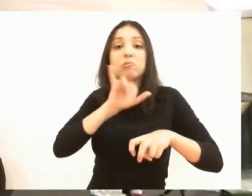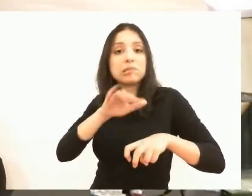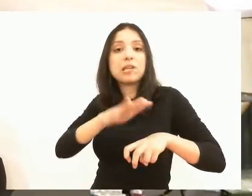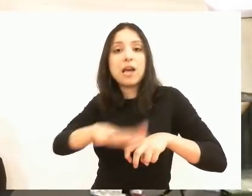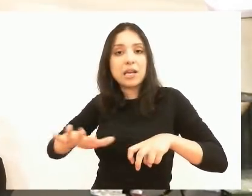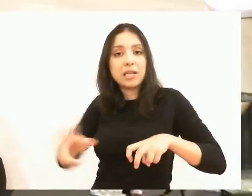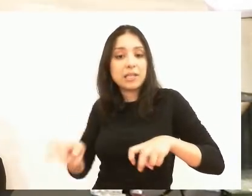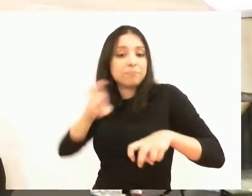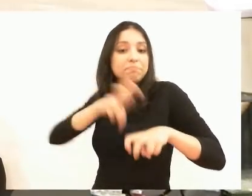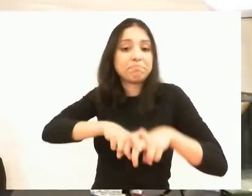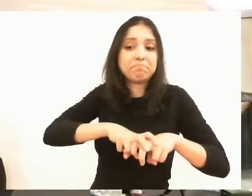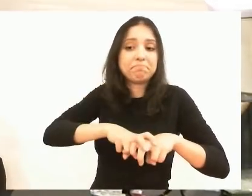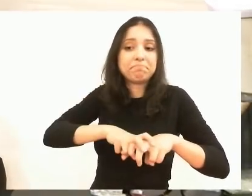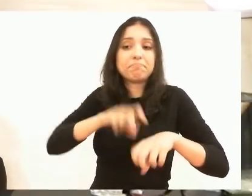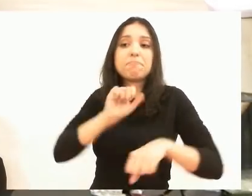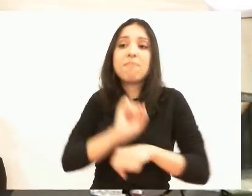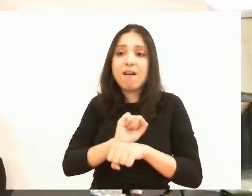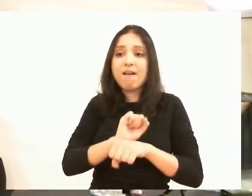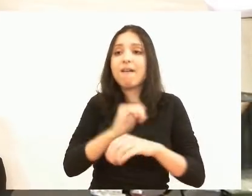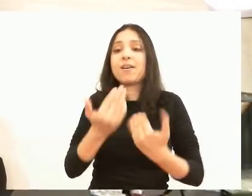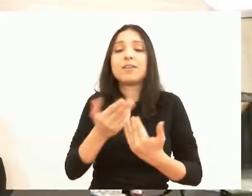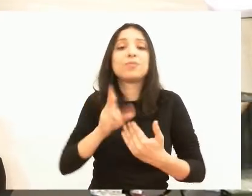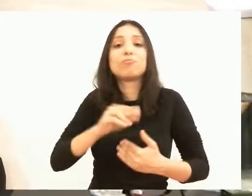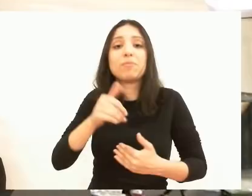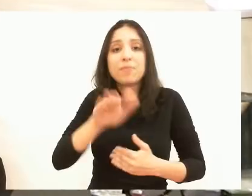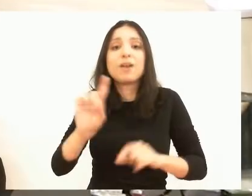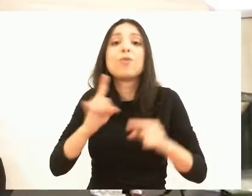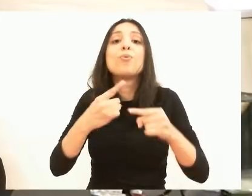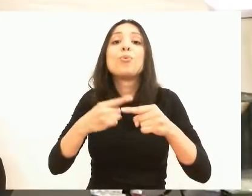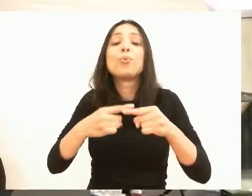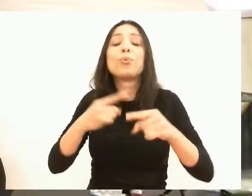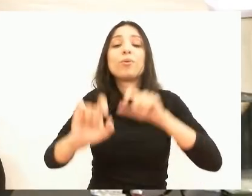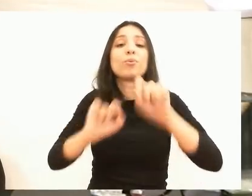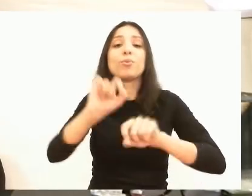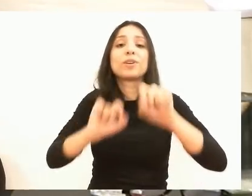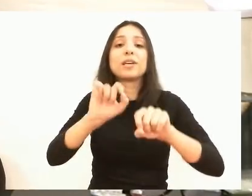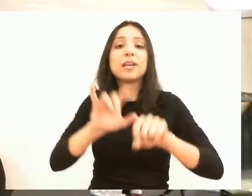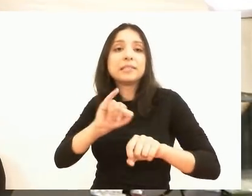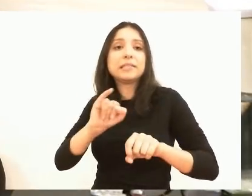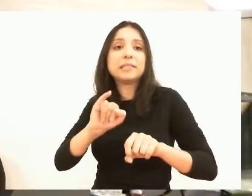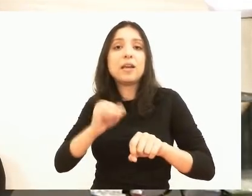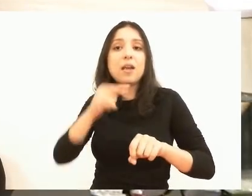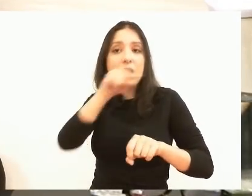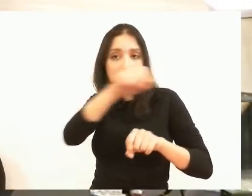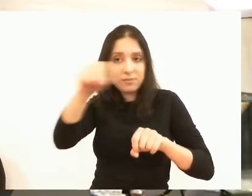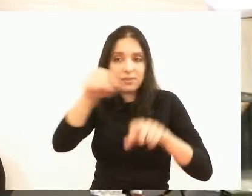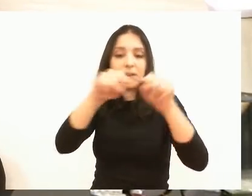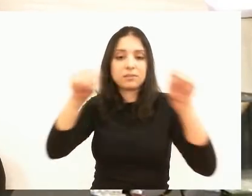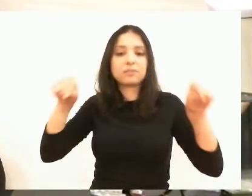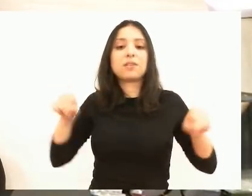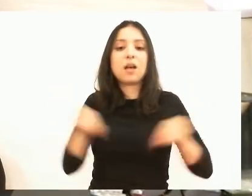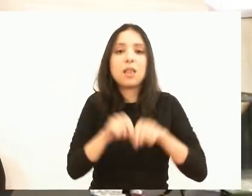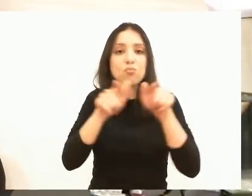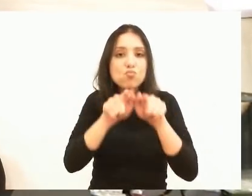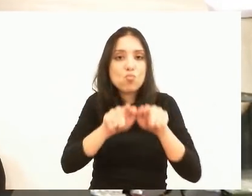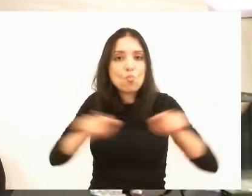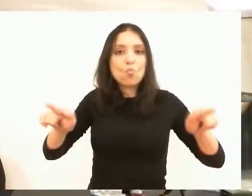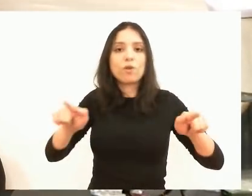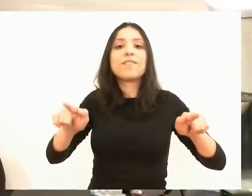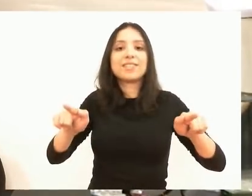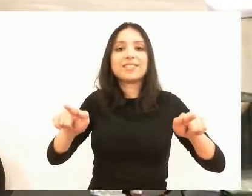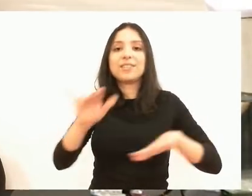sala estivesse vazia por exemplo nós estaríamos em outra composição espacial e estaríamos